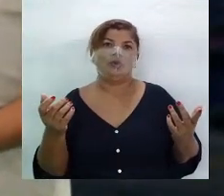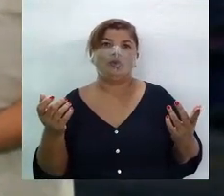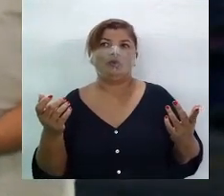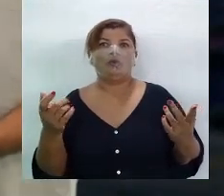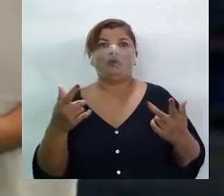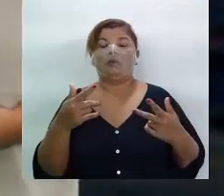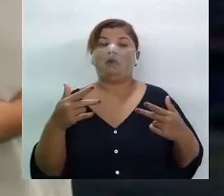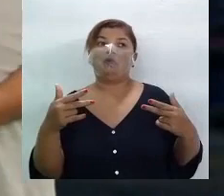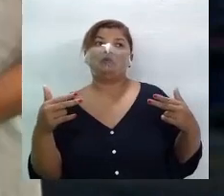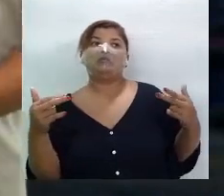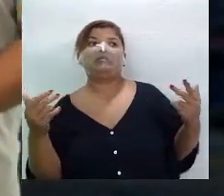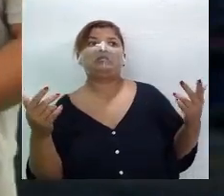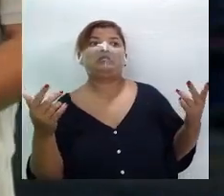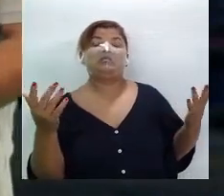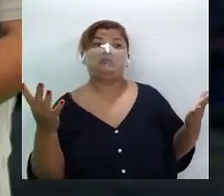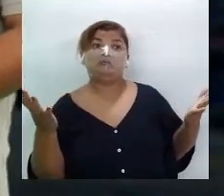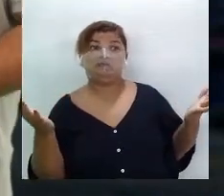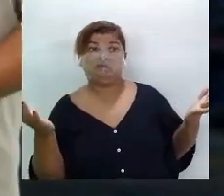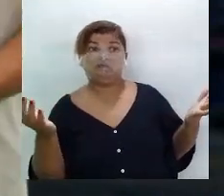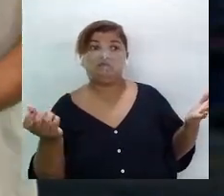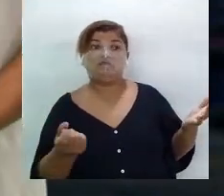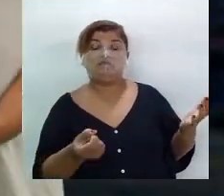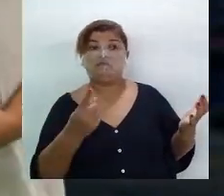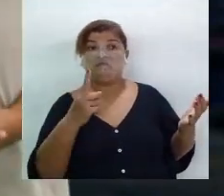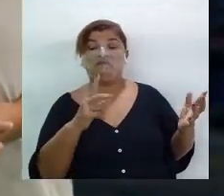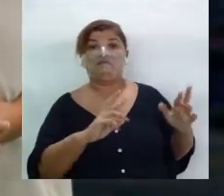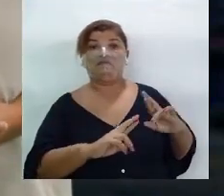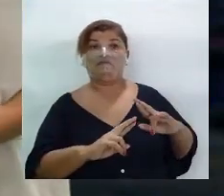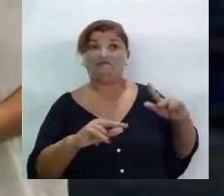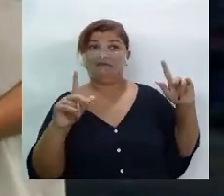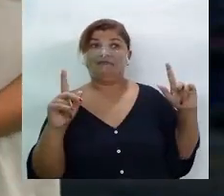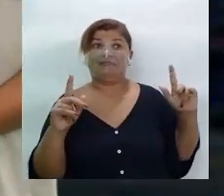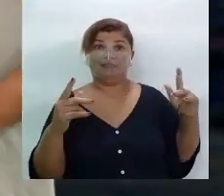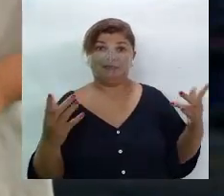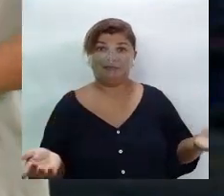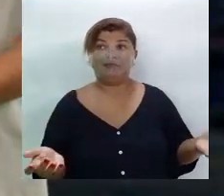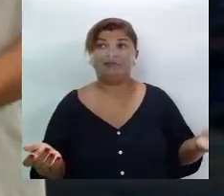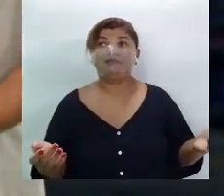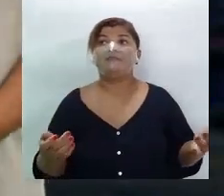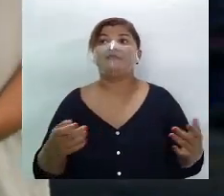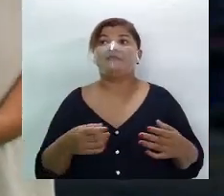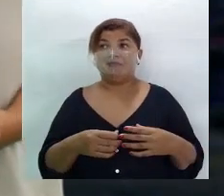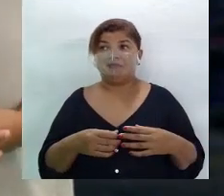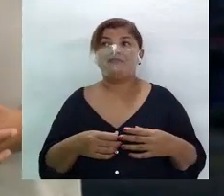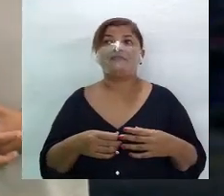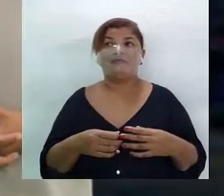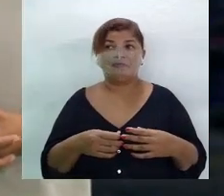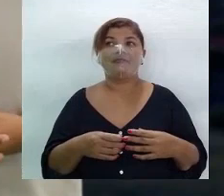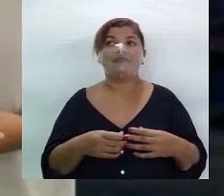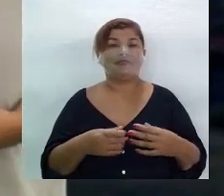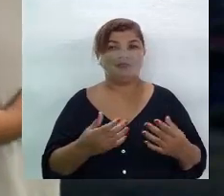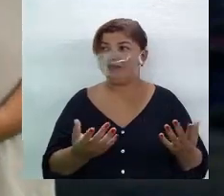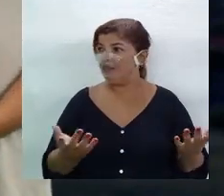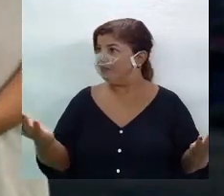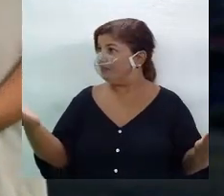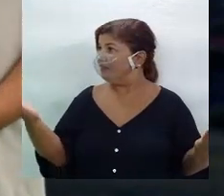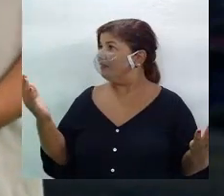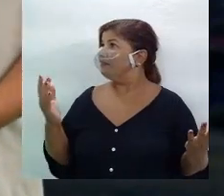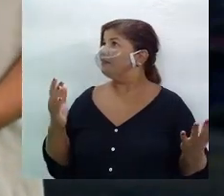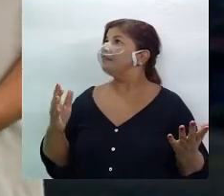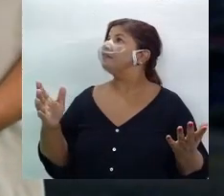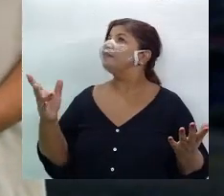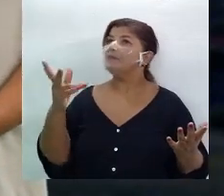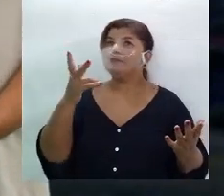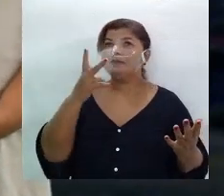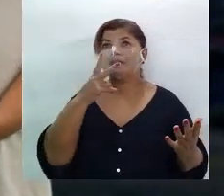sobrenatural. Atividade sobrenatural. Ou sobrenormal. Exatamente. E lembrar que o próprio cenário que nós estamos aqui hoje já faz